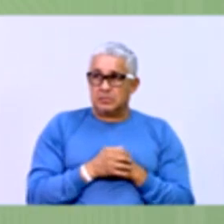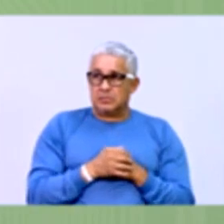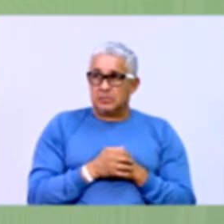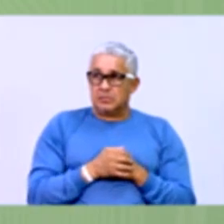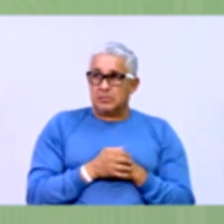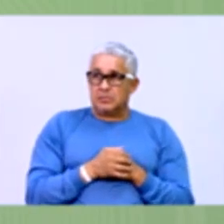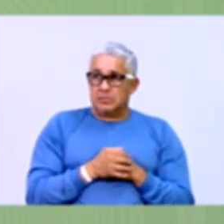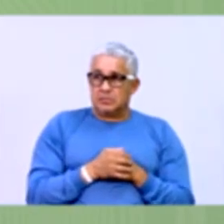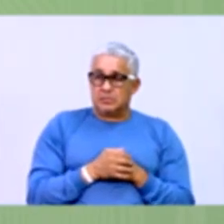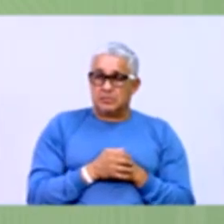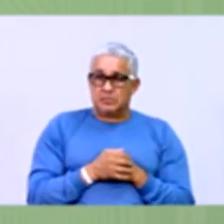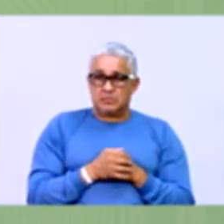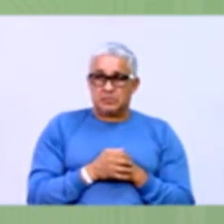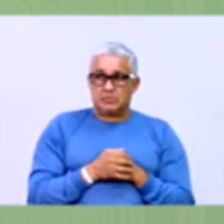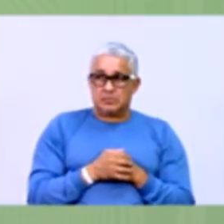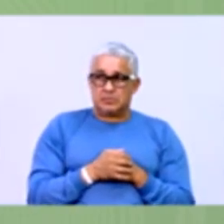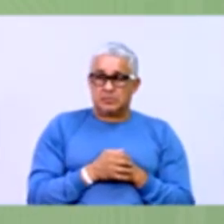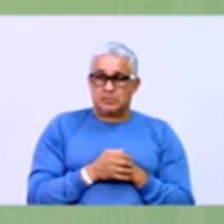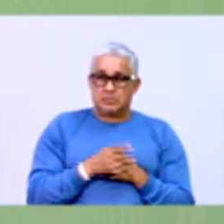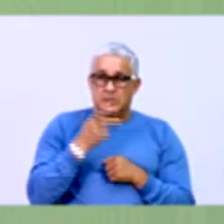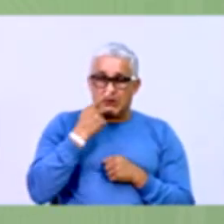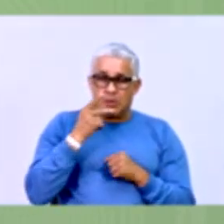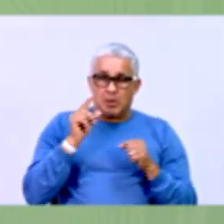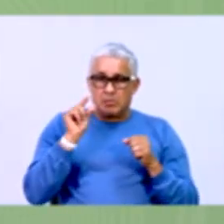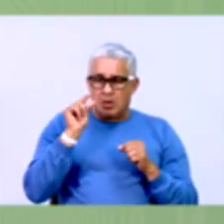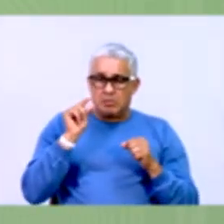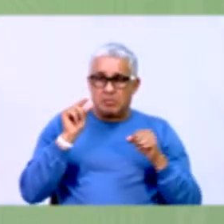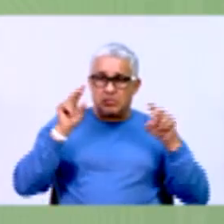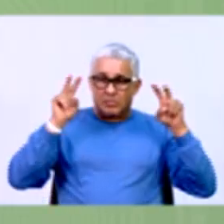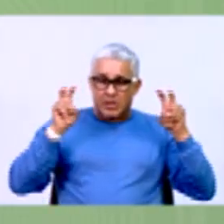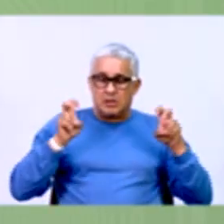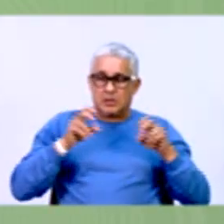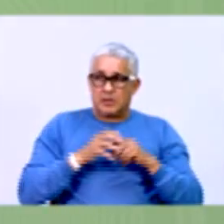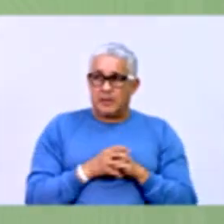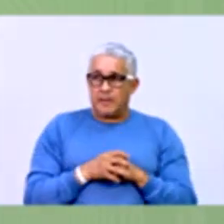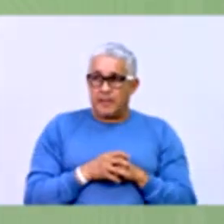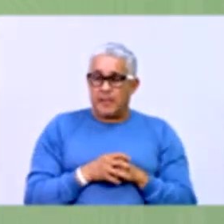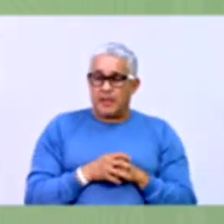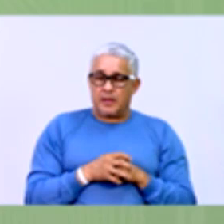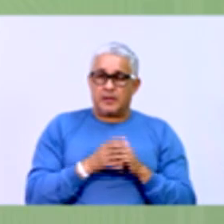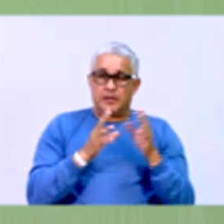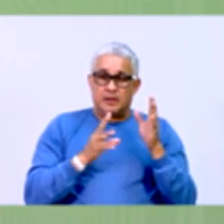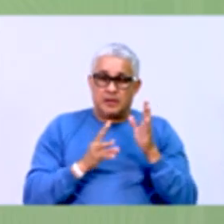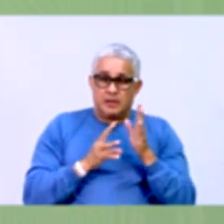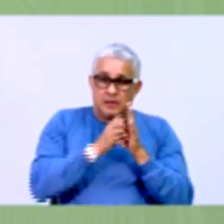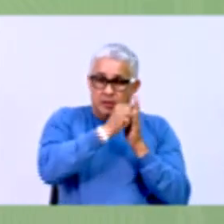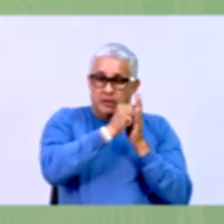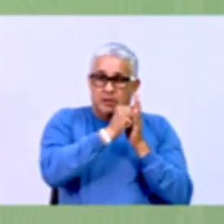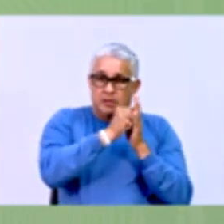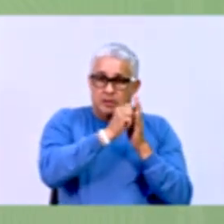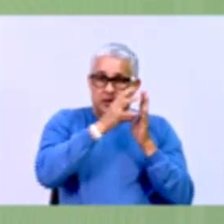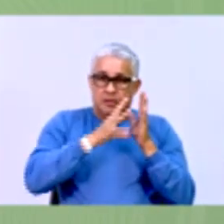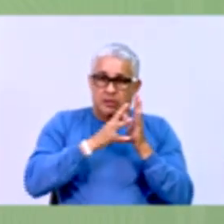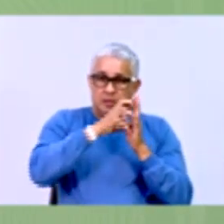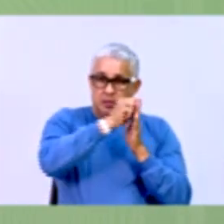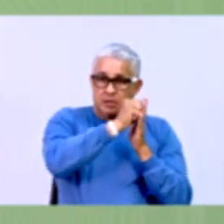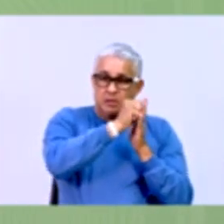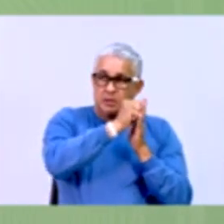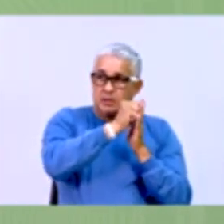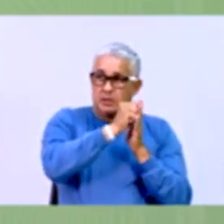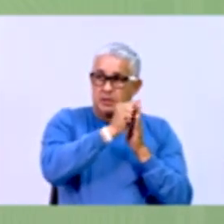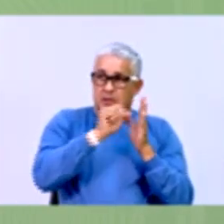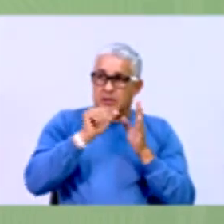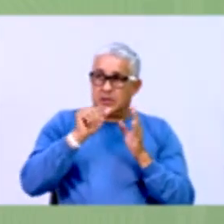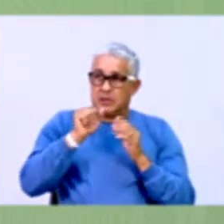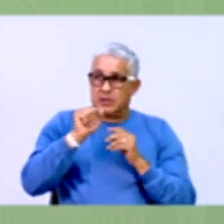livro texto, e nós vamos falar um pouquinho mais sobre elas, que são as abordagens da